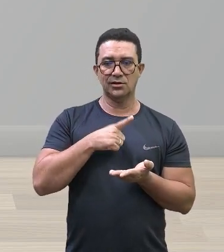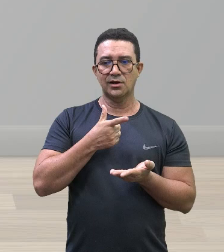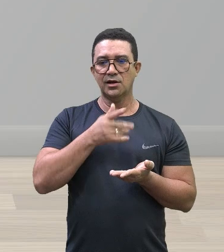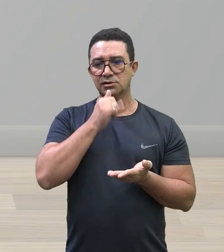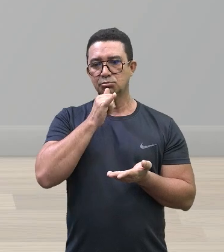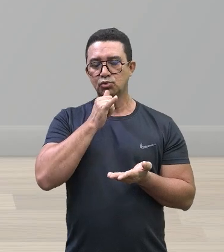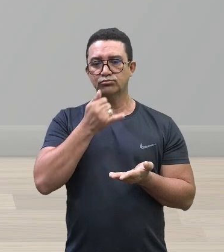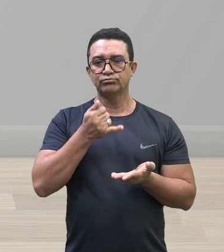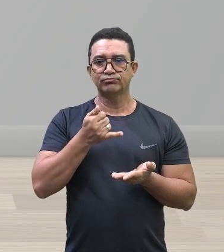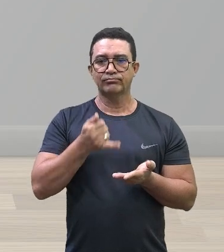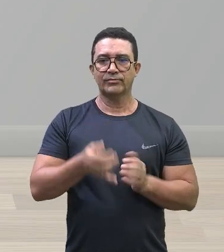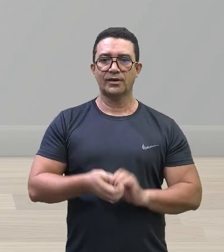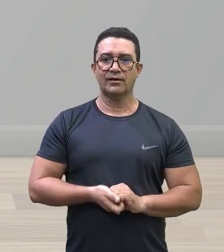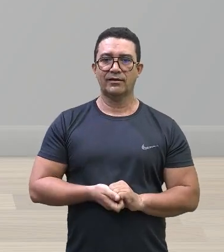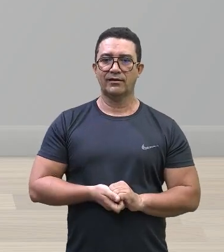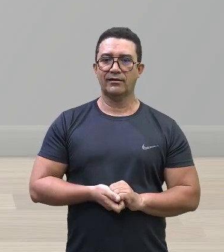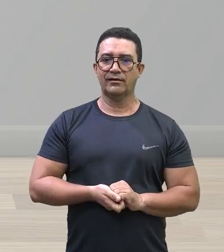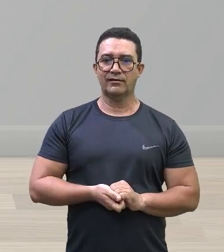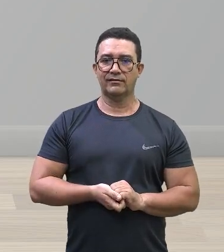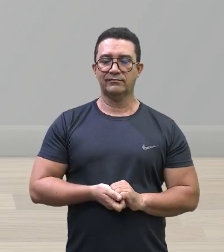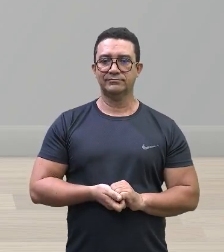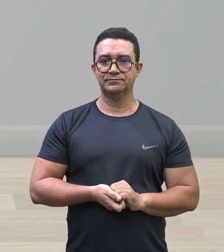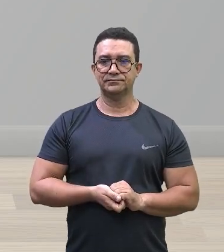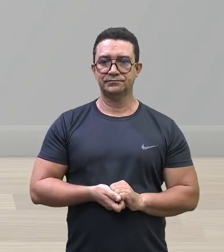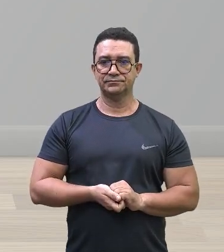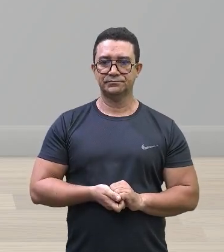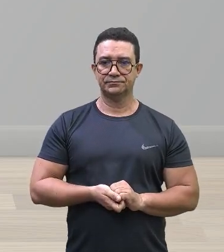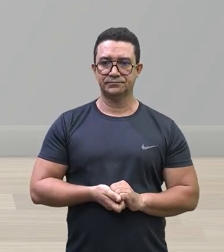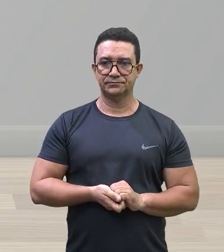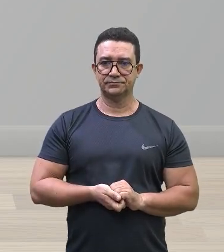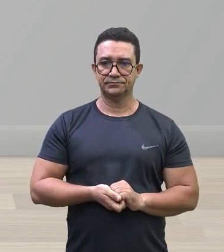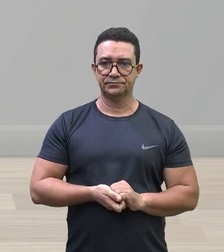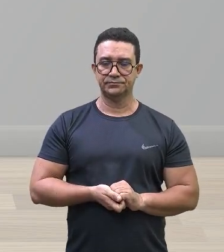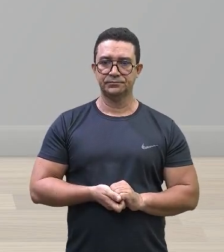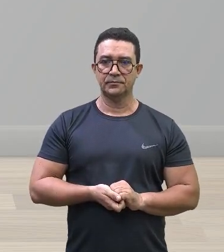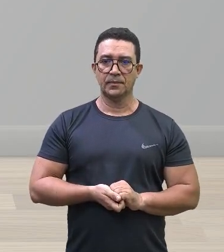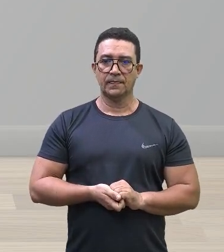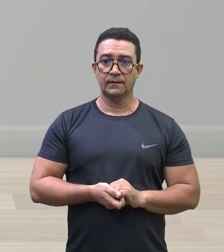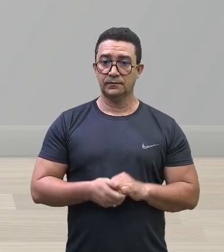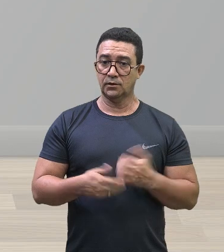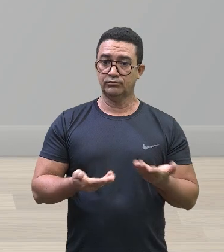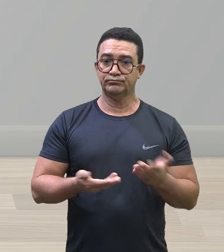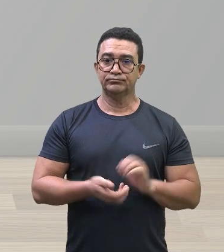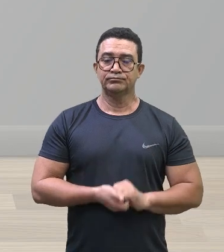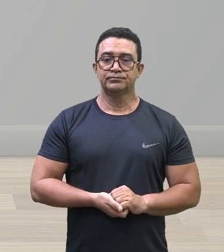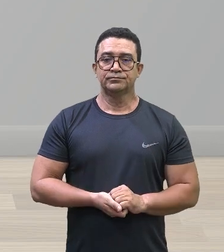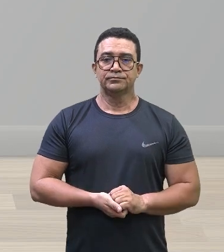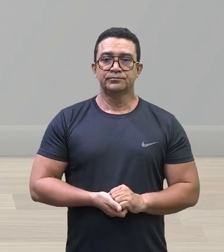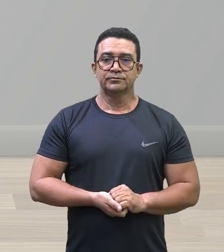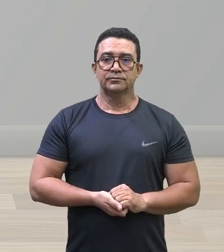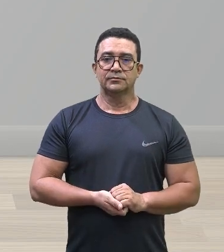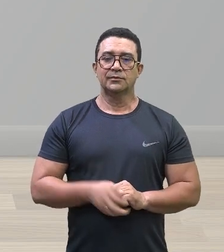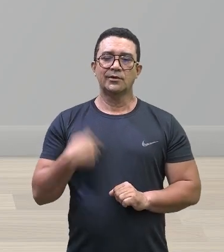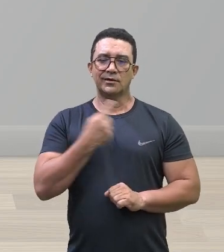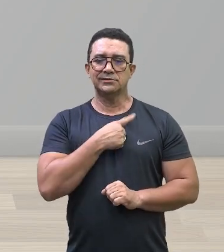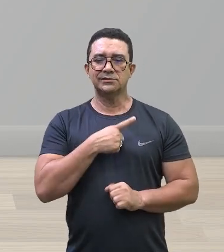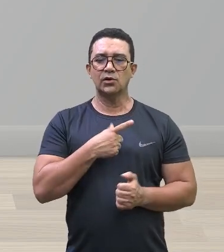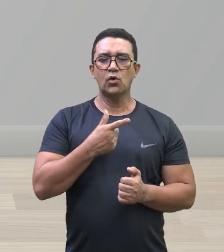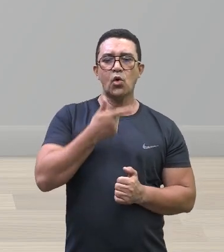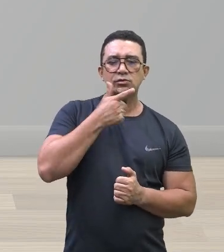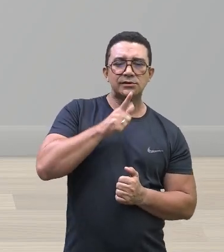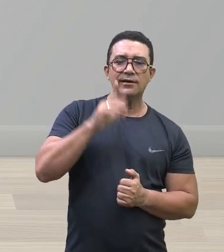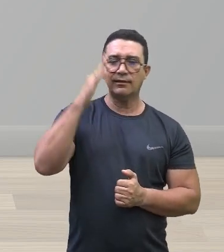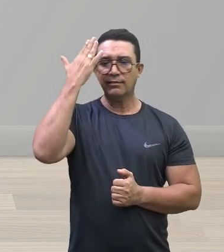energia, gerar energia a partir daquela quantidade que é empregada ali. E aí, para isso, para a gente ter essa ideia